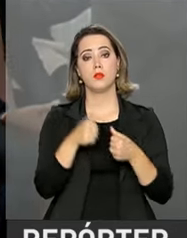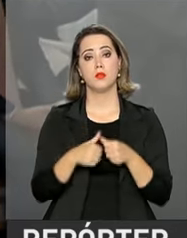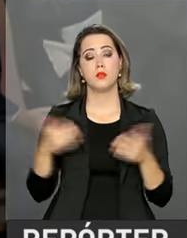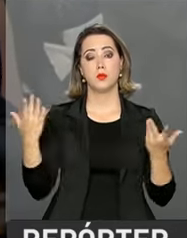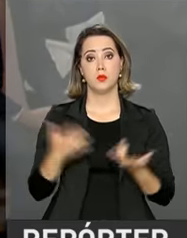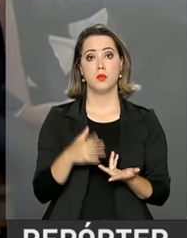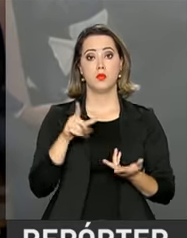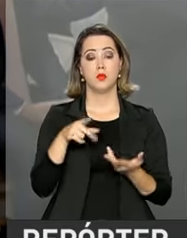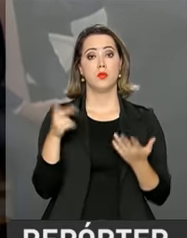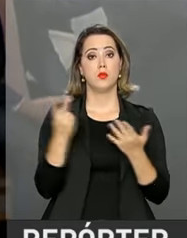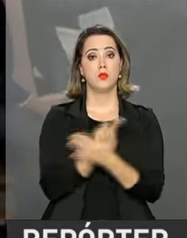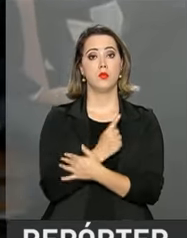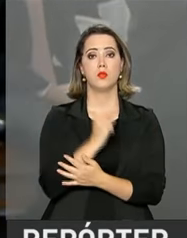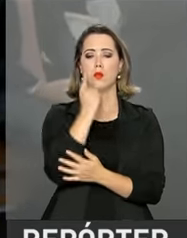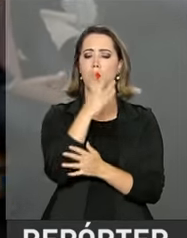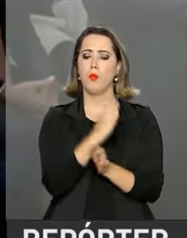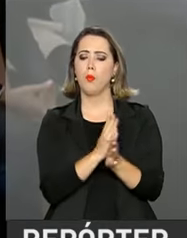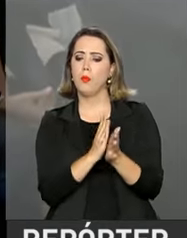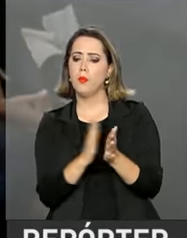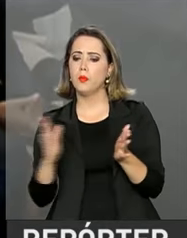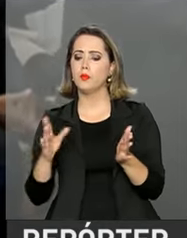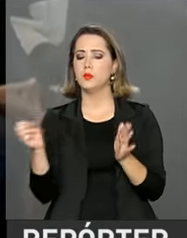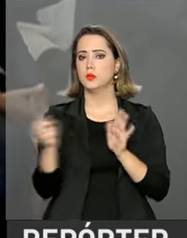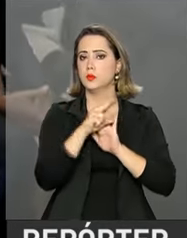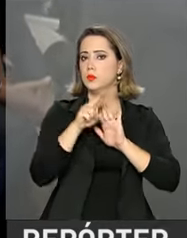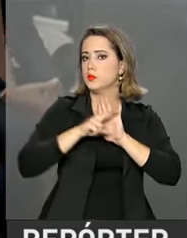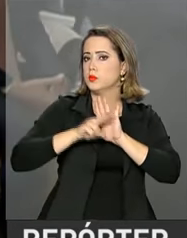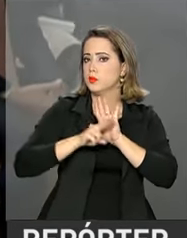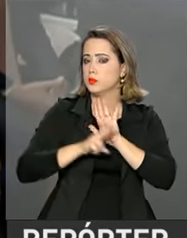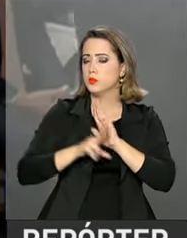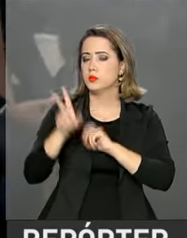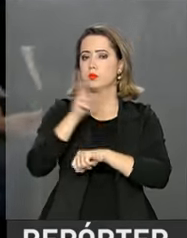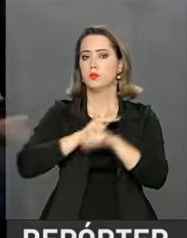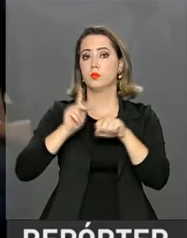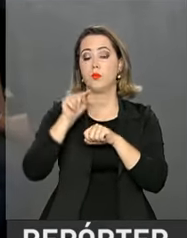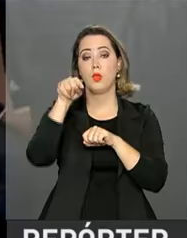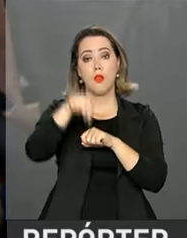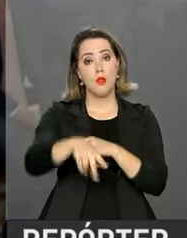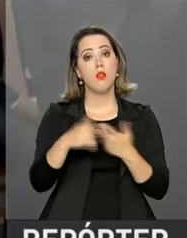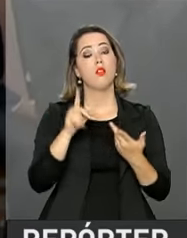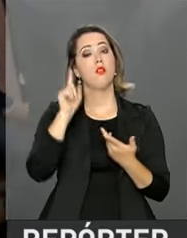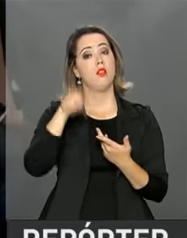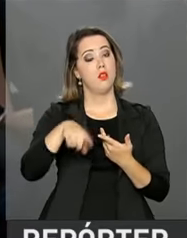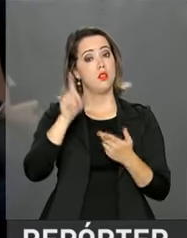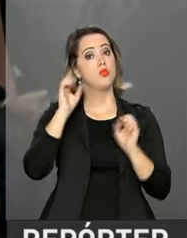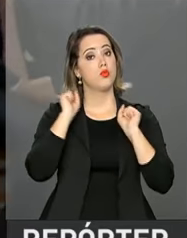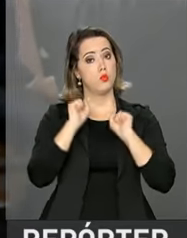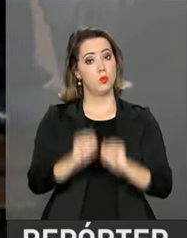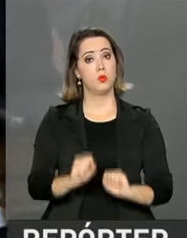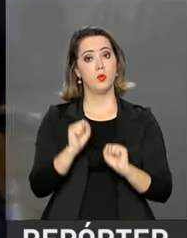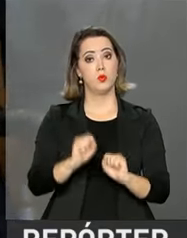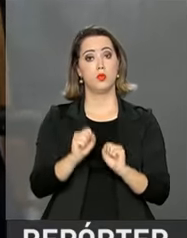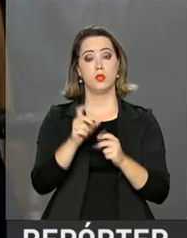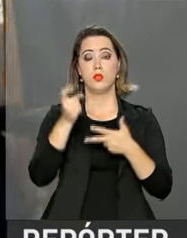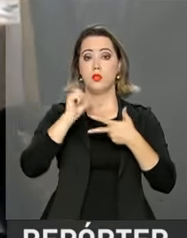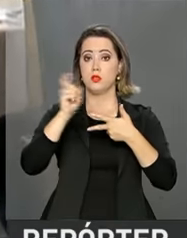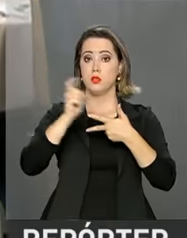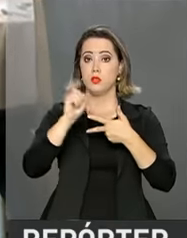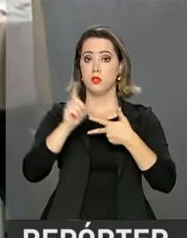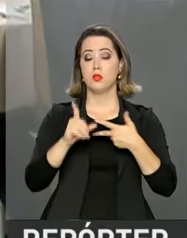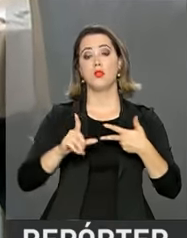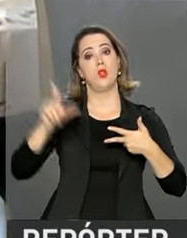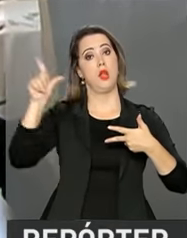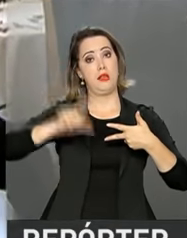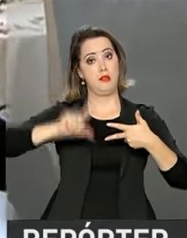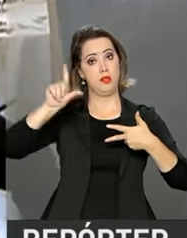completando um primeiro ciclo de reformas o país este este poder este poder executivo e este